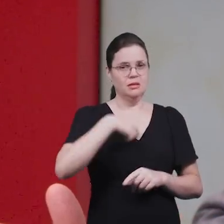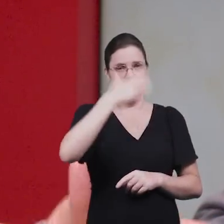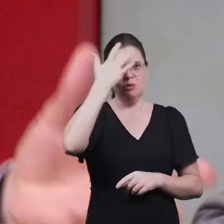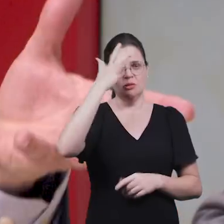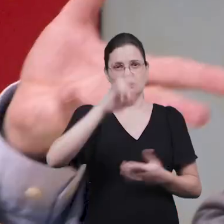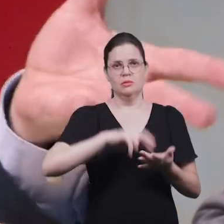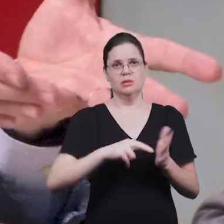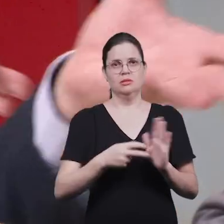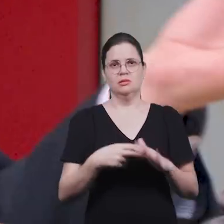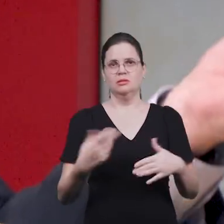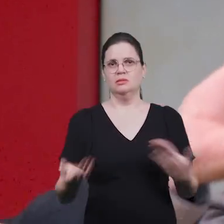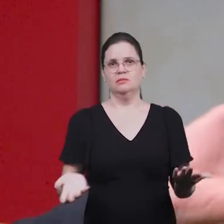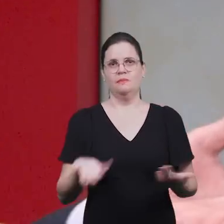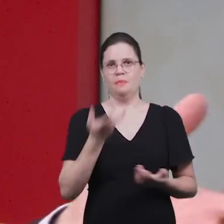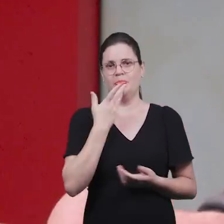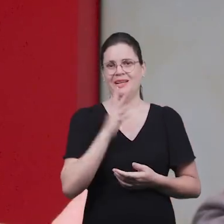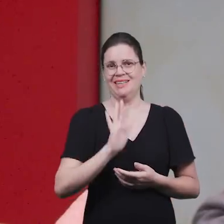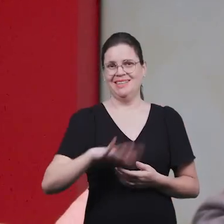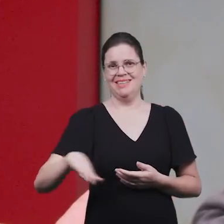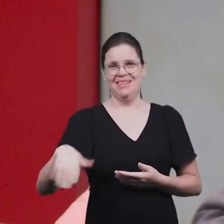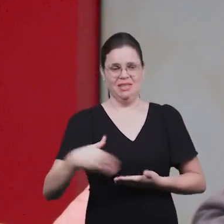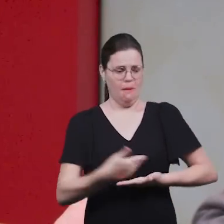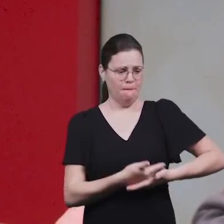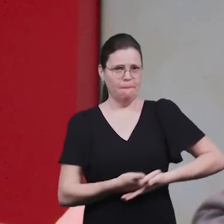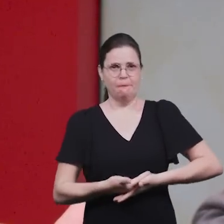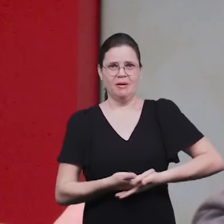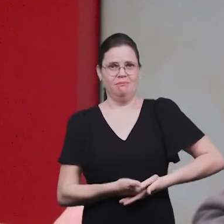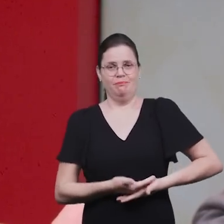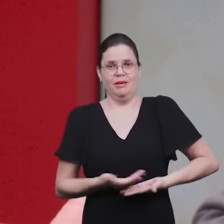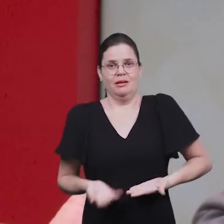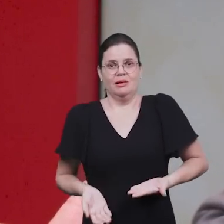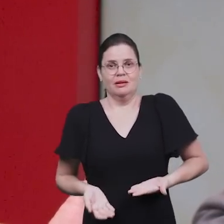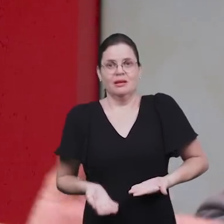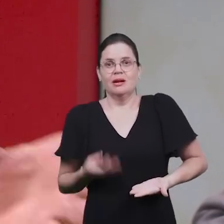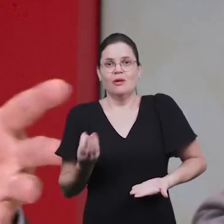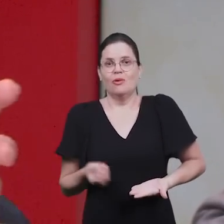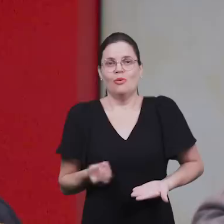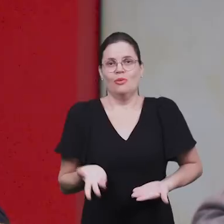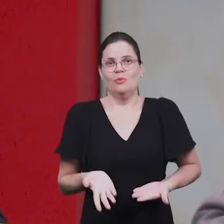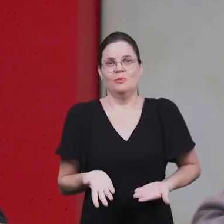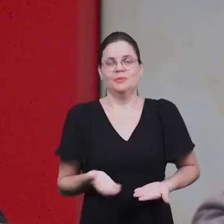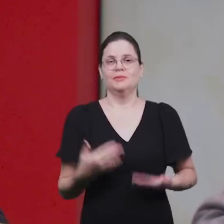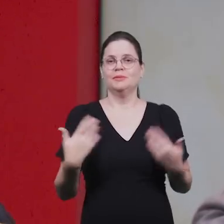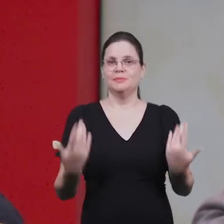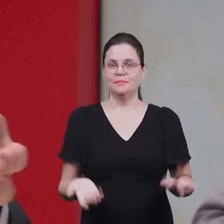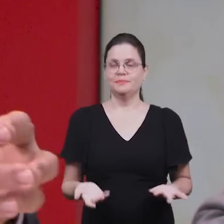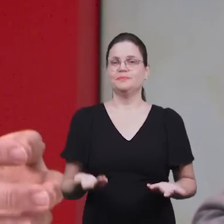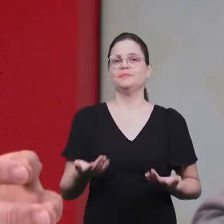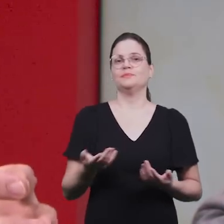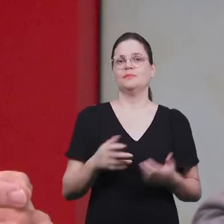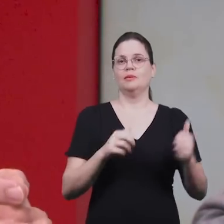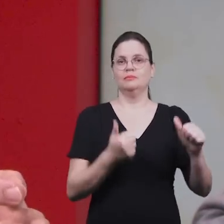o que significa? A criança tenra, então, não tem nenhuma ideia. Portanto, o batismo nas